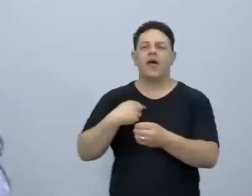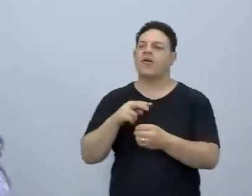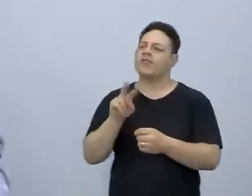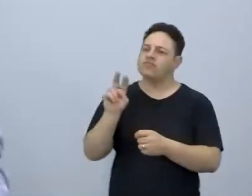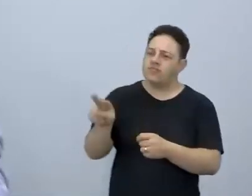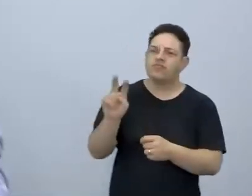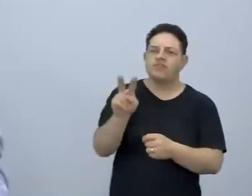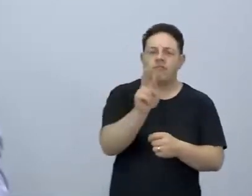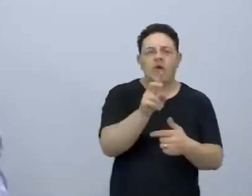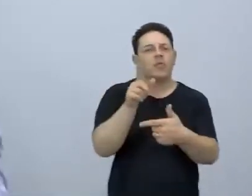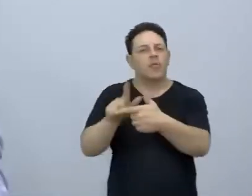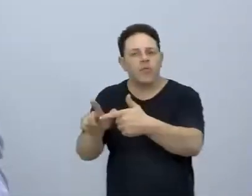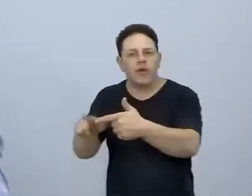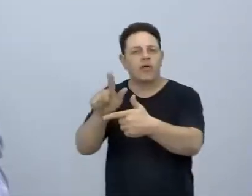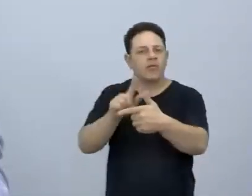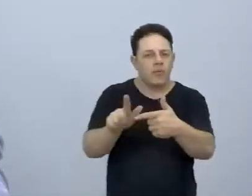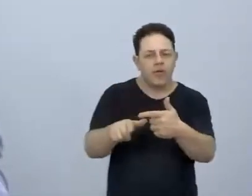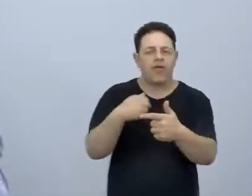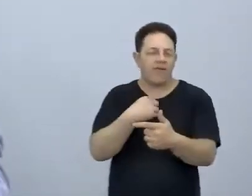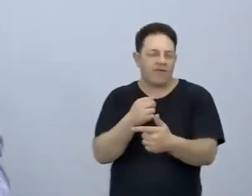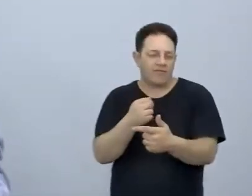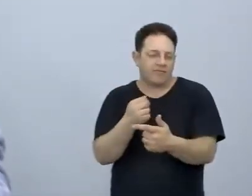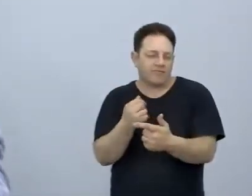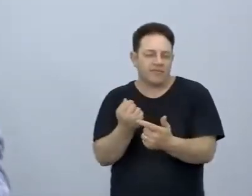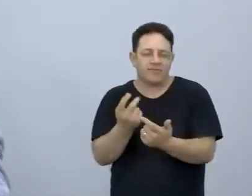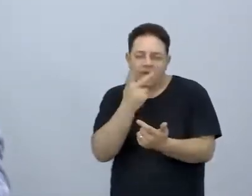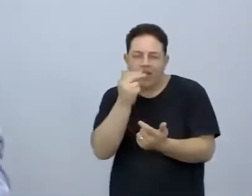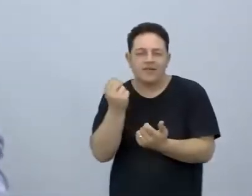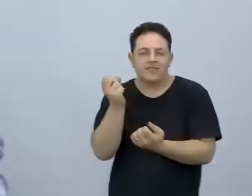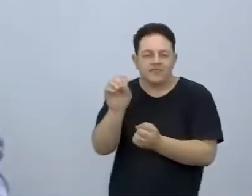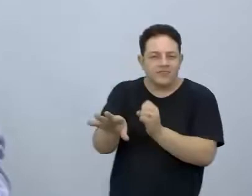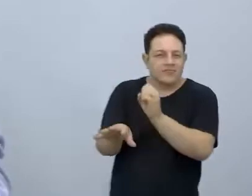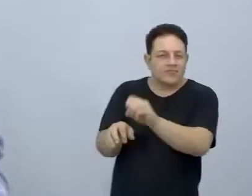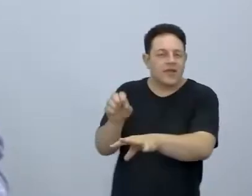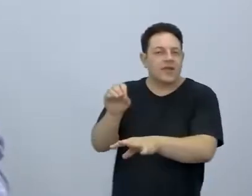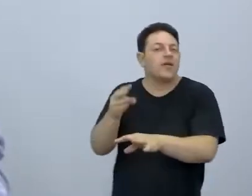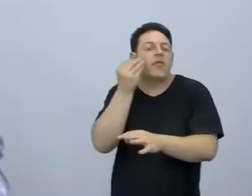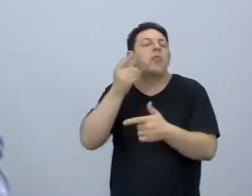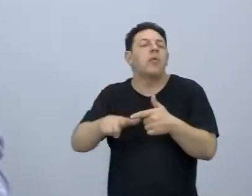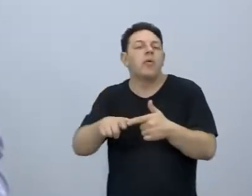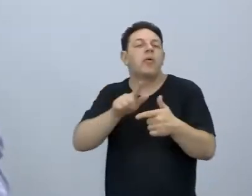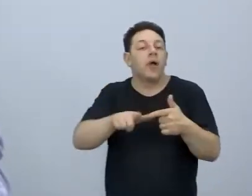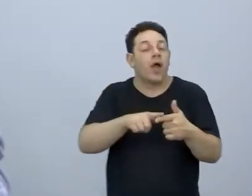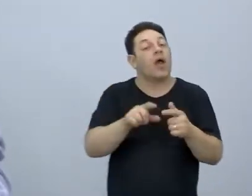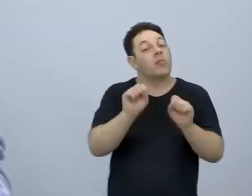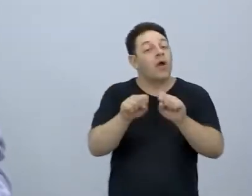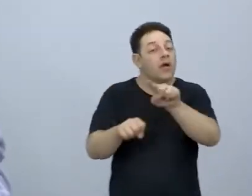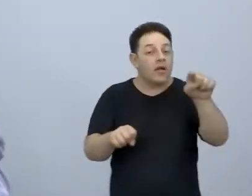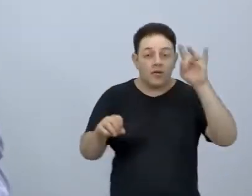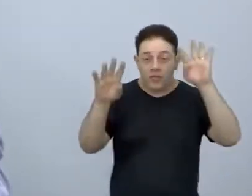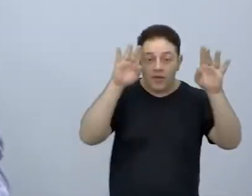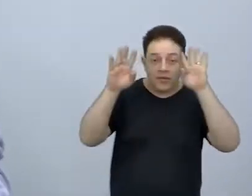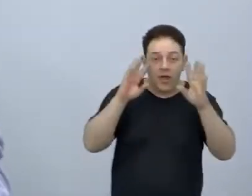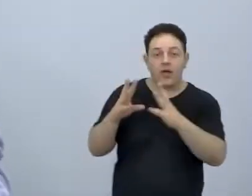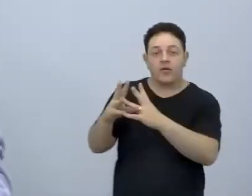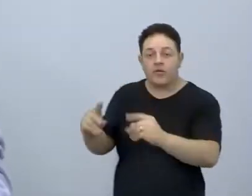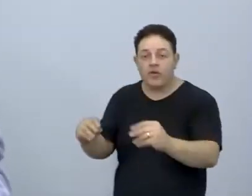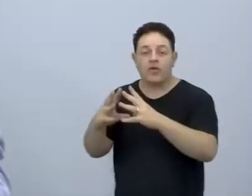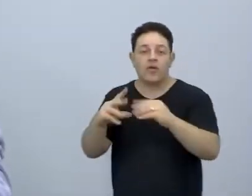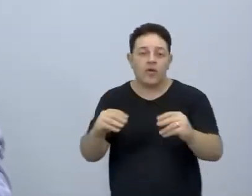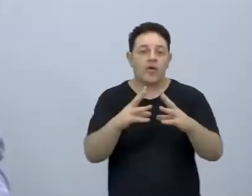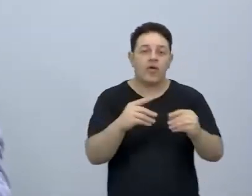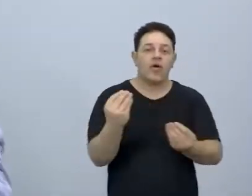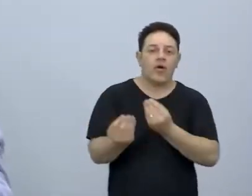né? E, digamos, soluções, né? Ou pelo menos alguma coisa para reduzir o impacto,